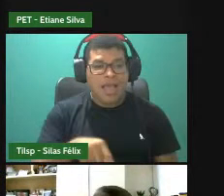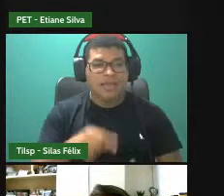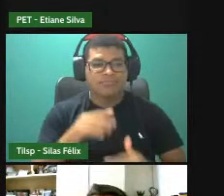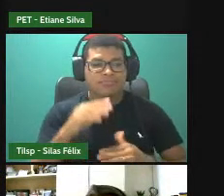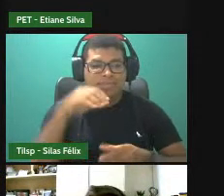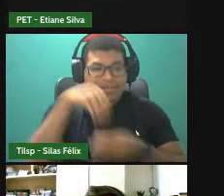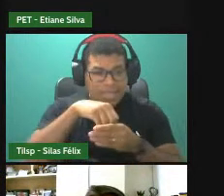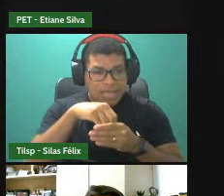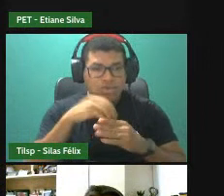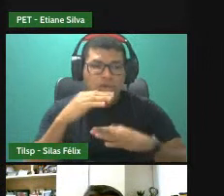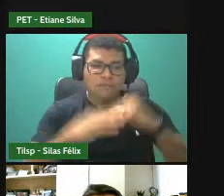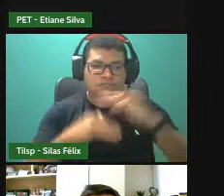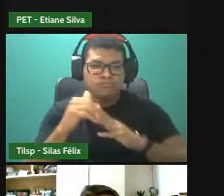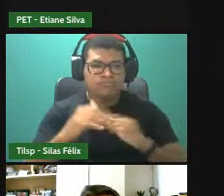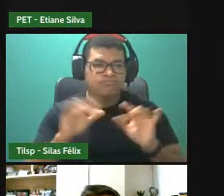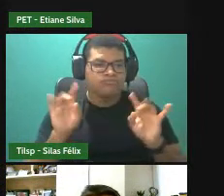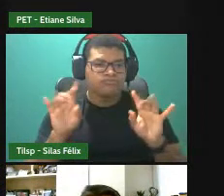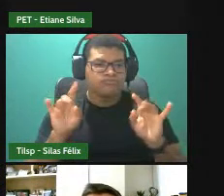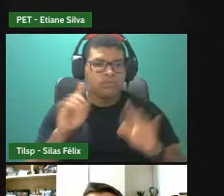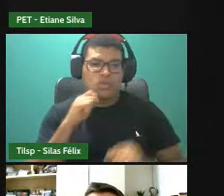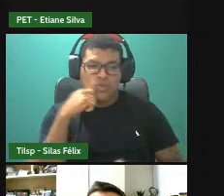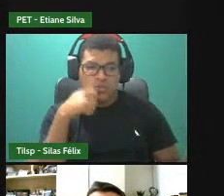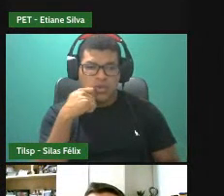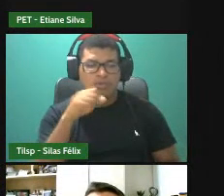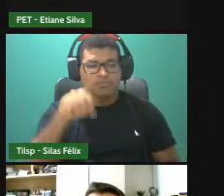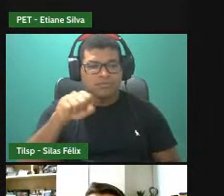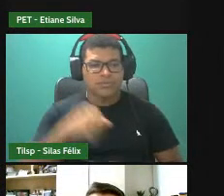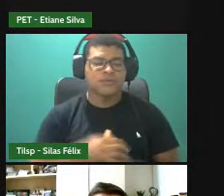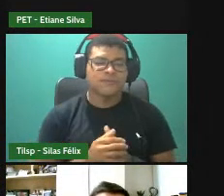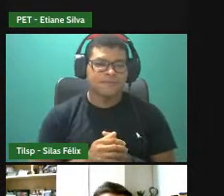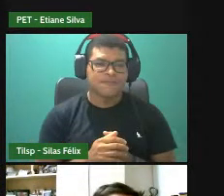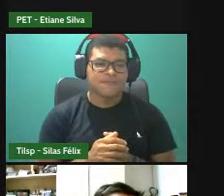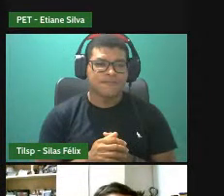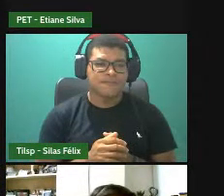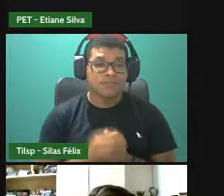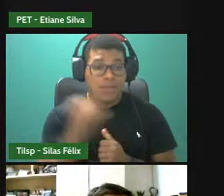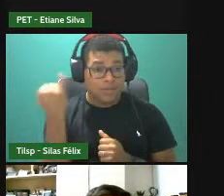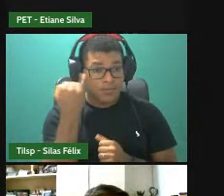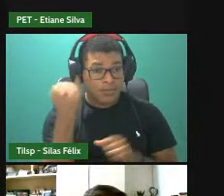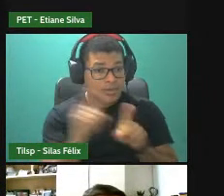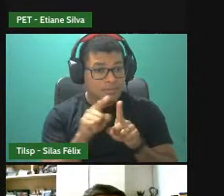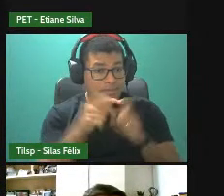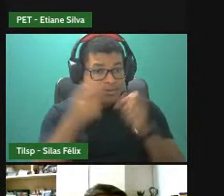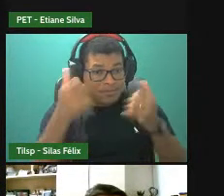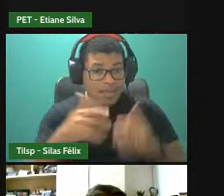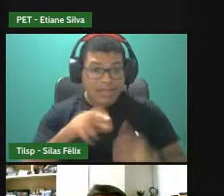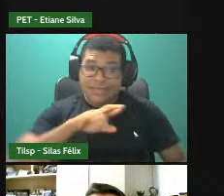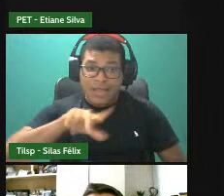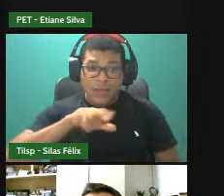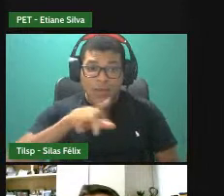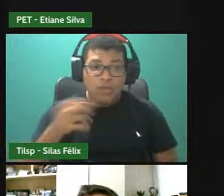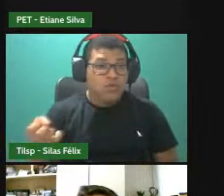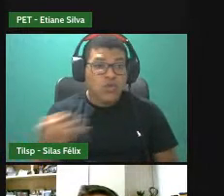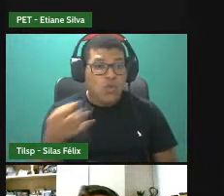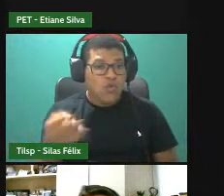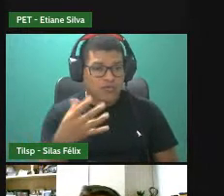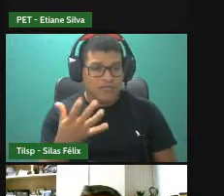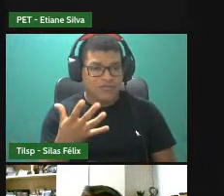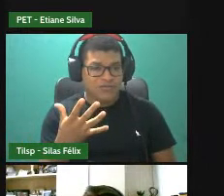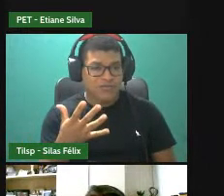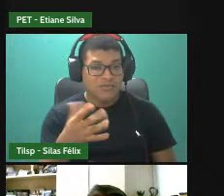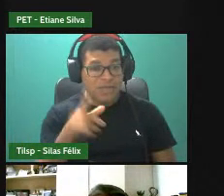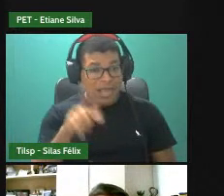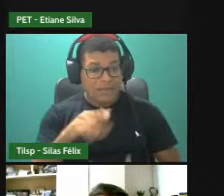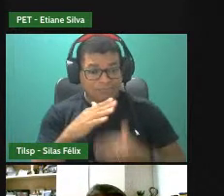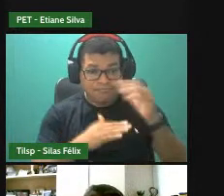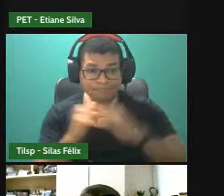especialidade odontológica, tá? E importante dizer que não é uma especialidade nova, tá? Enquanto especialidade mesmo,